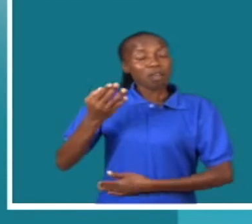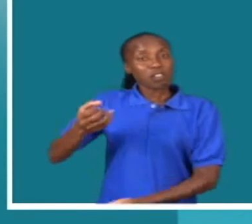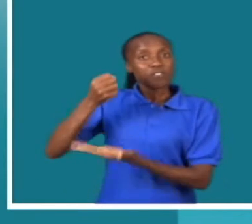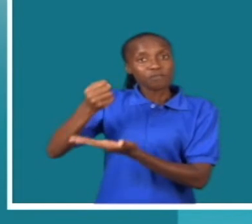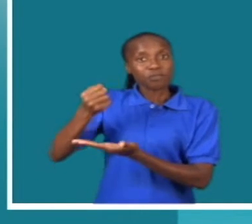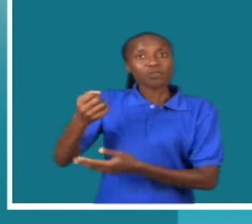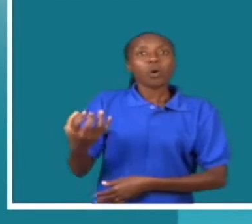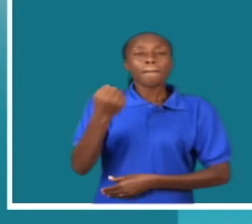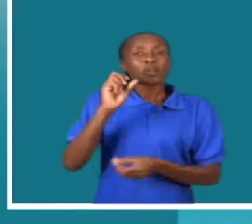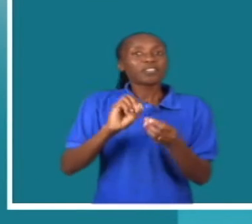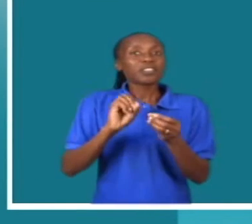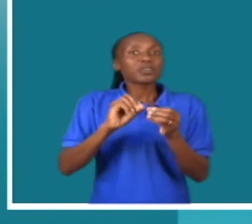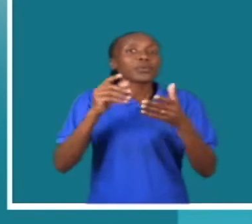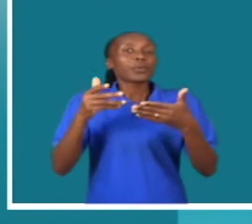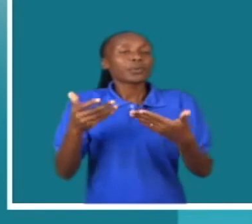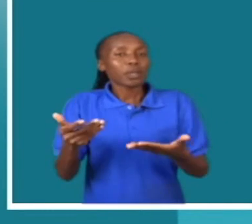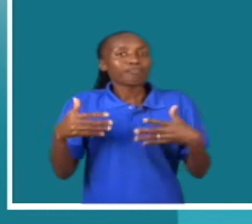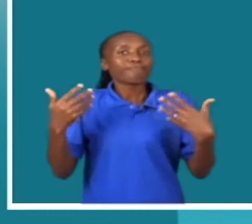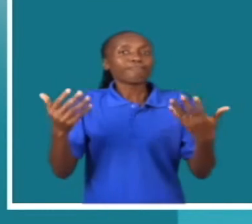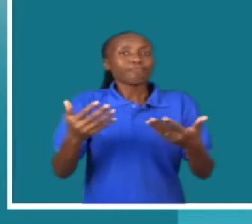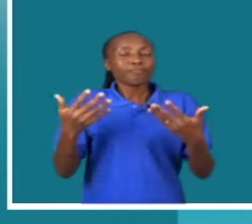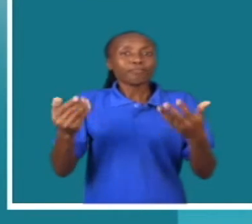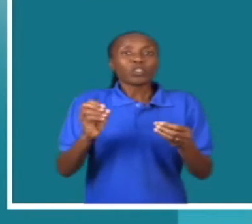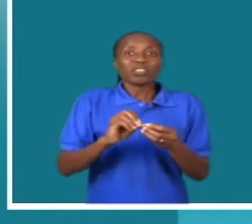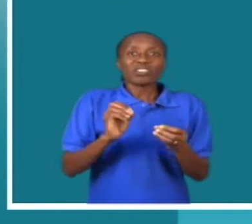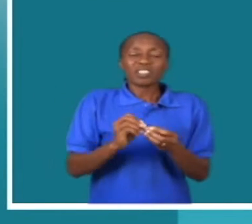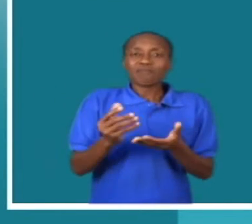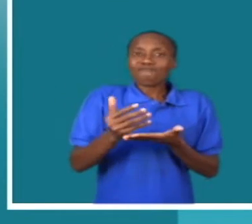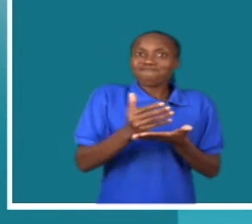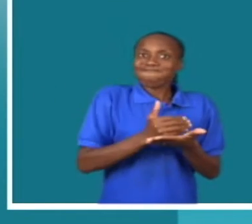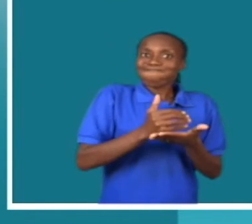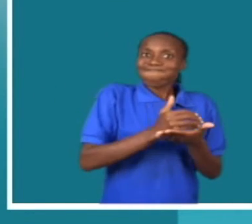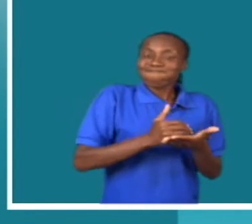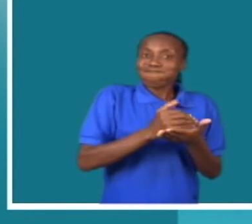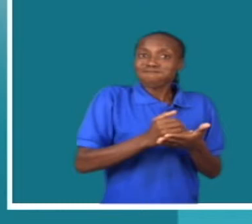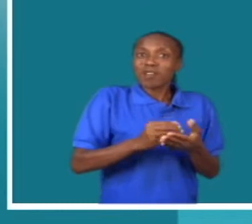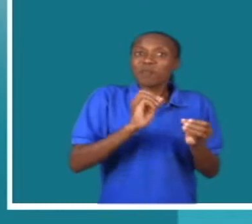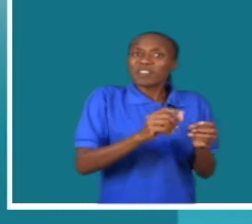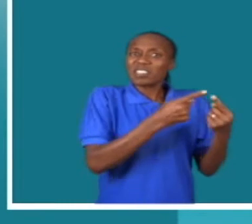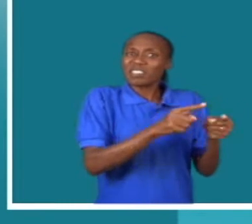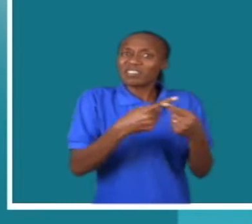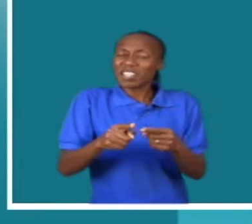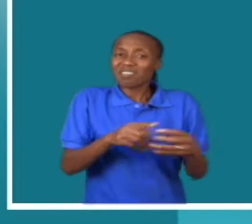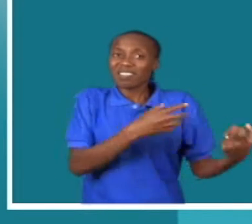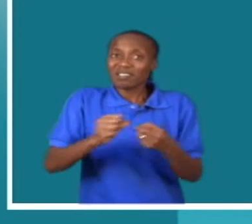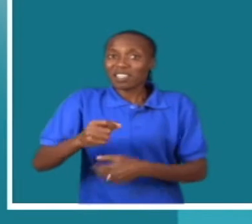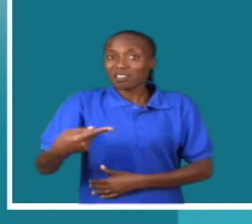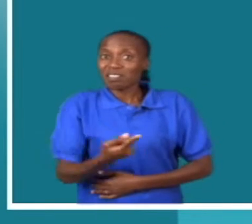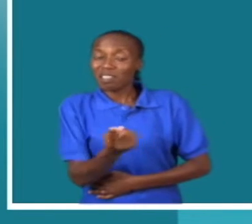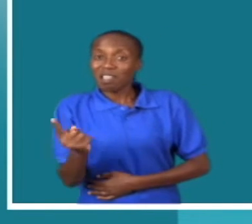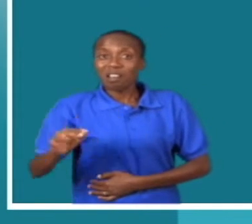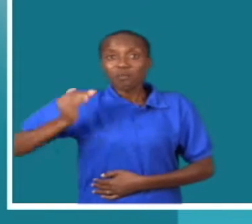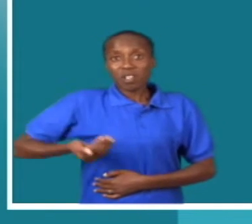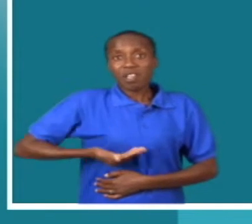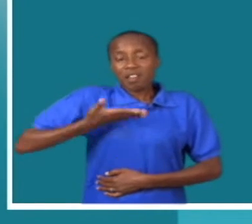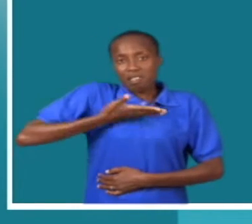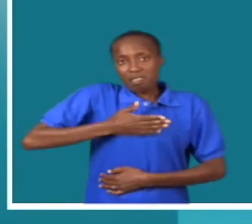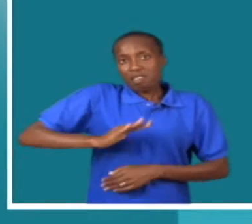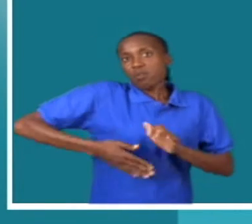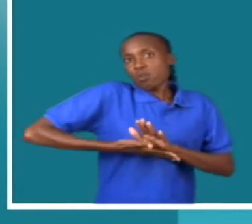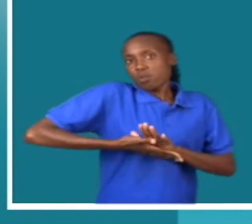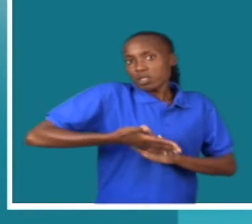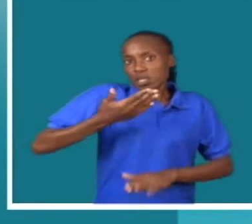vai sustentar as várias iniciativas que as mulheres vão levar a cabo.